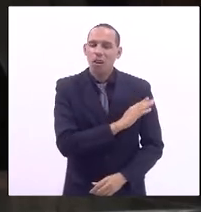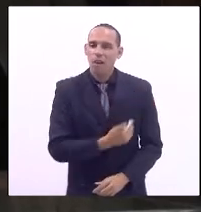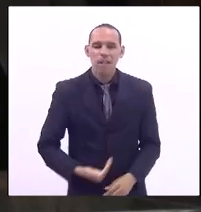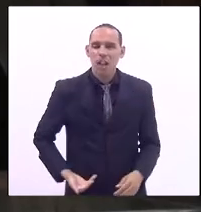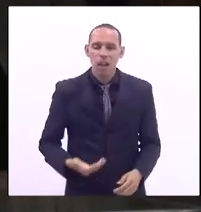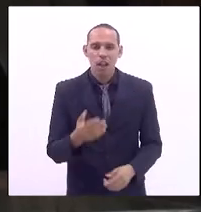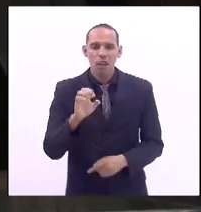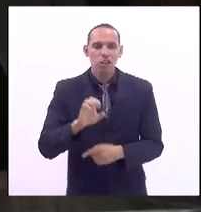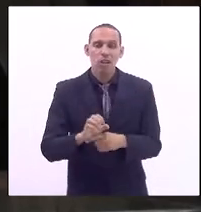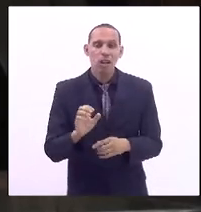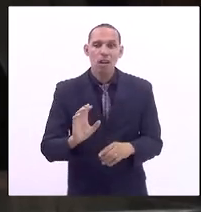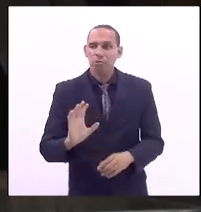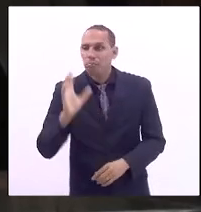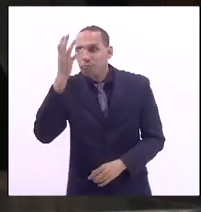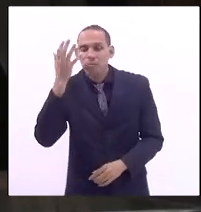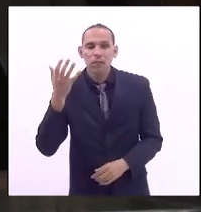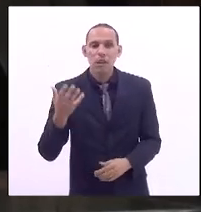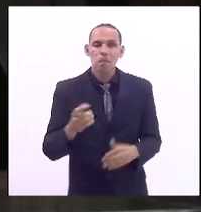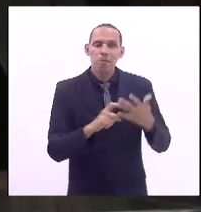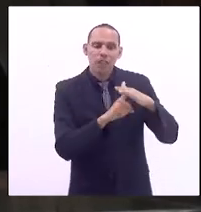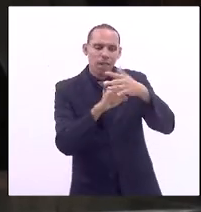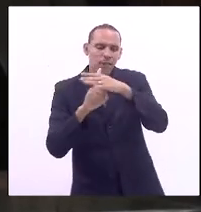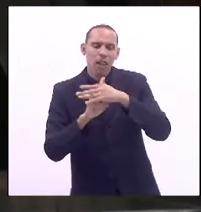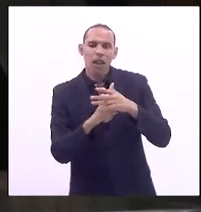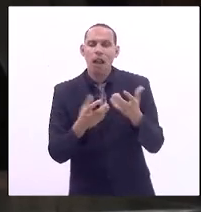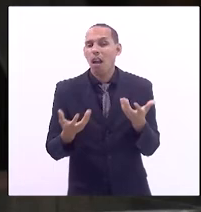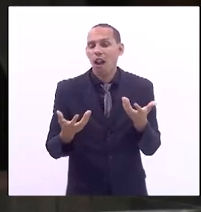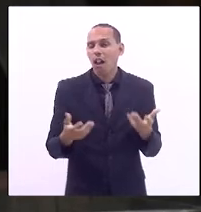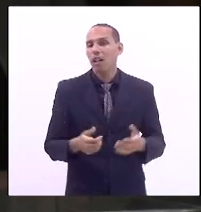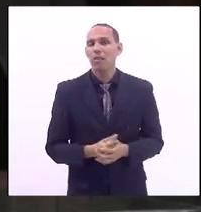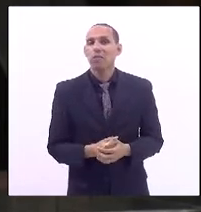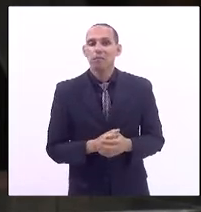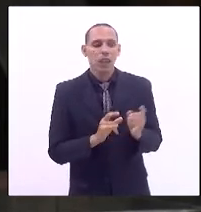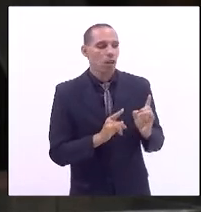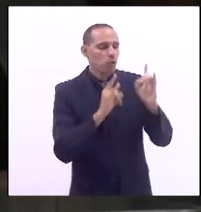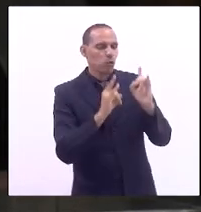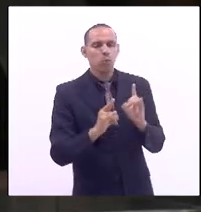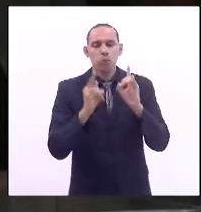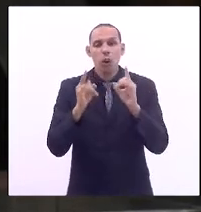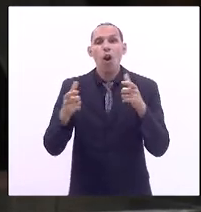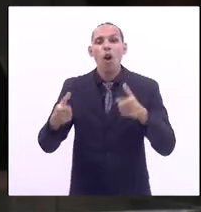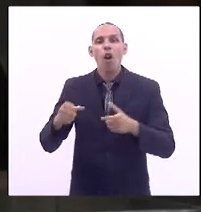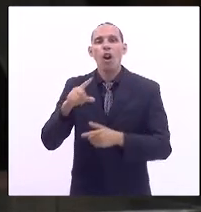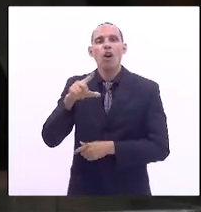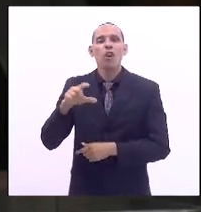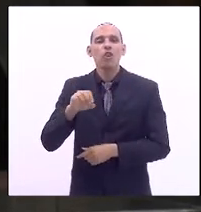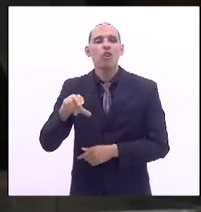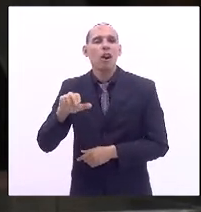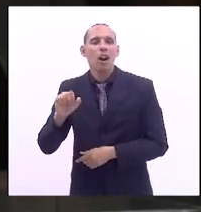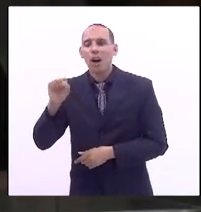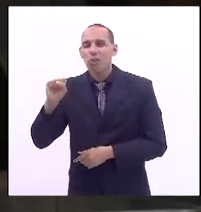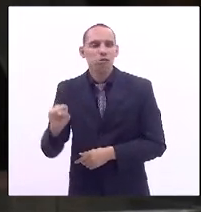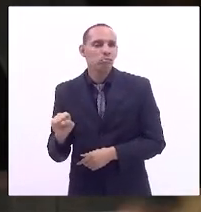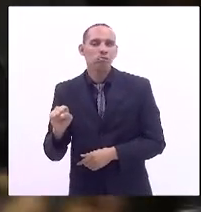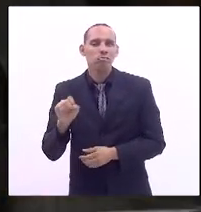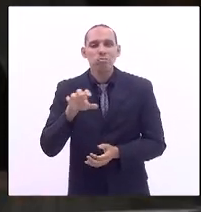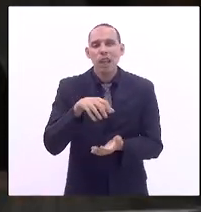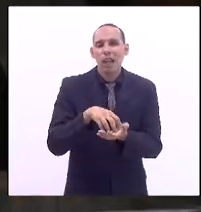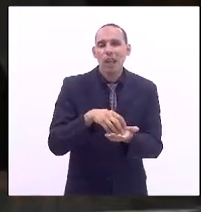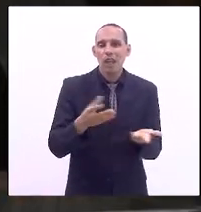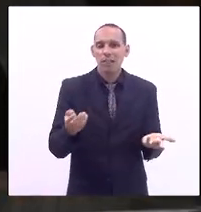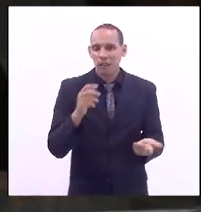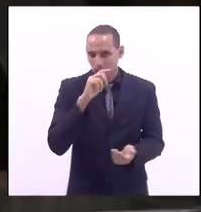hora para outra quer fazer um feirão de imóveis na zona sul do Rio no centro da